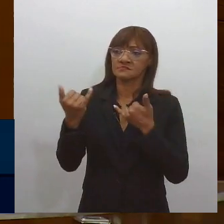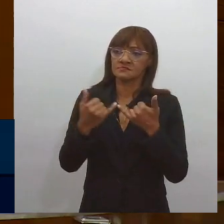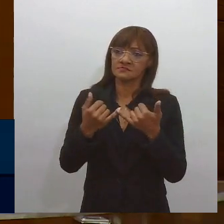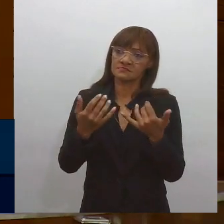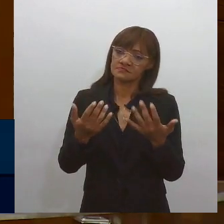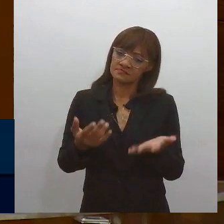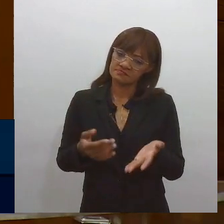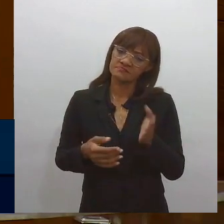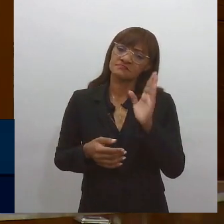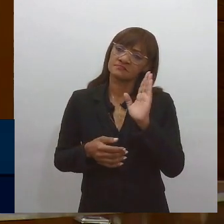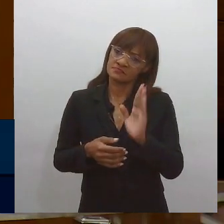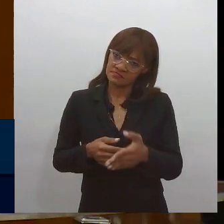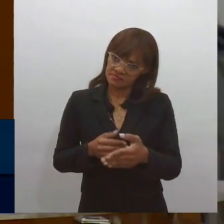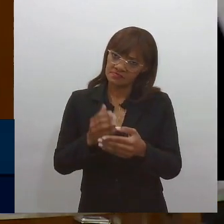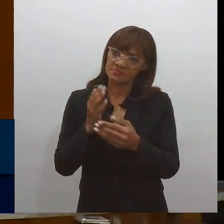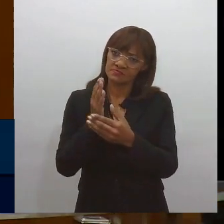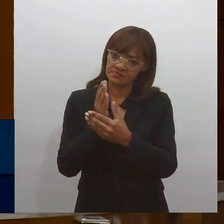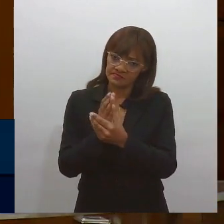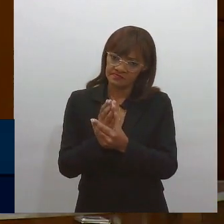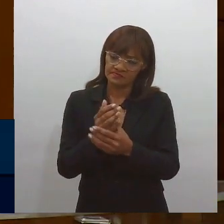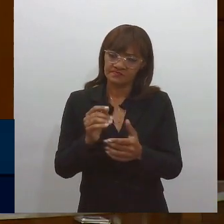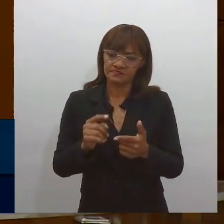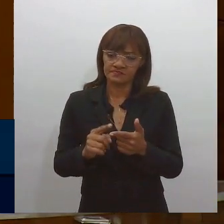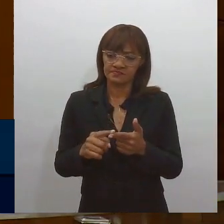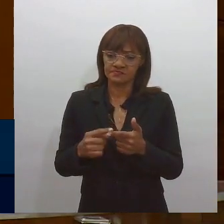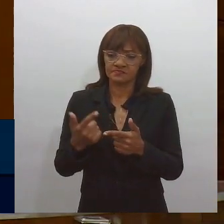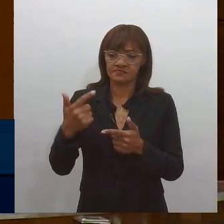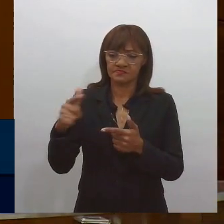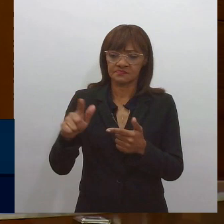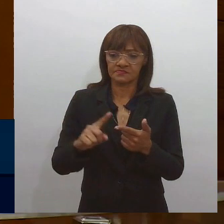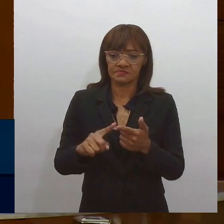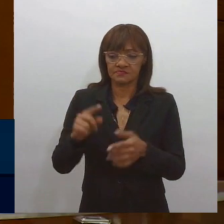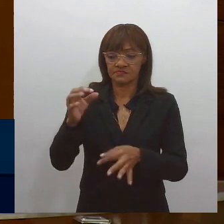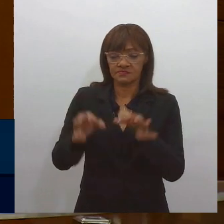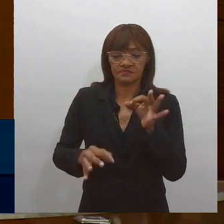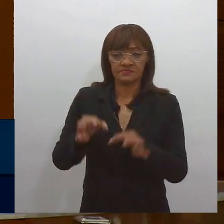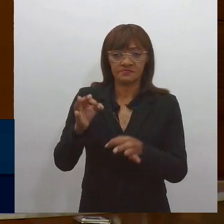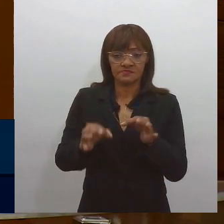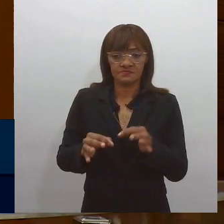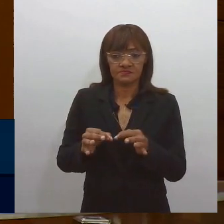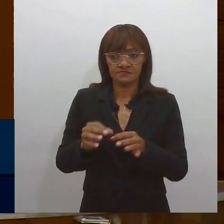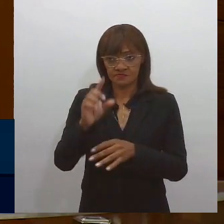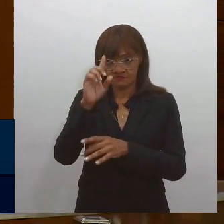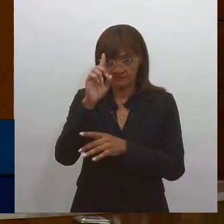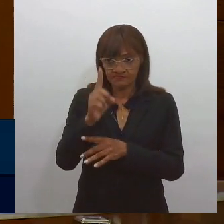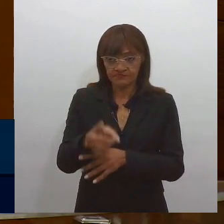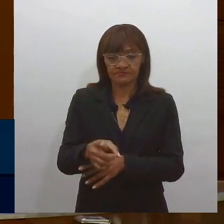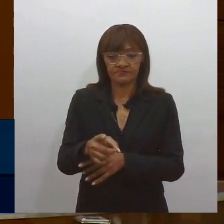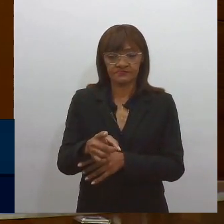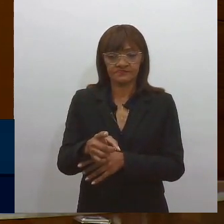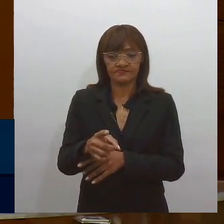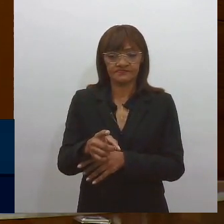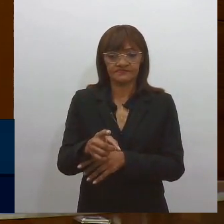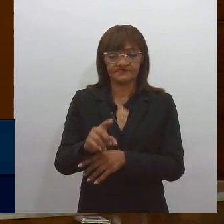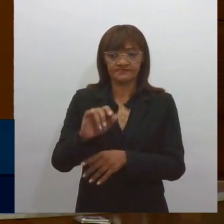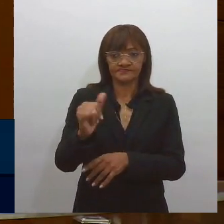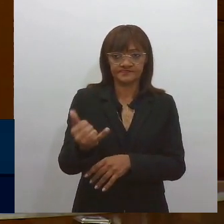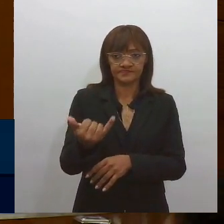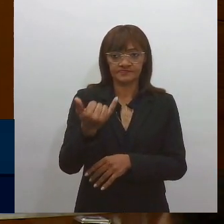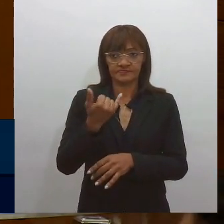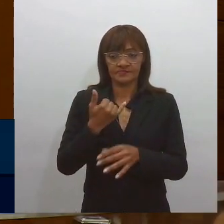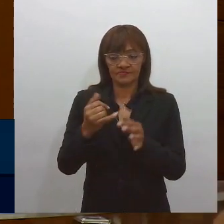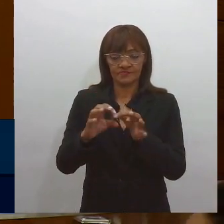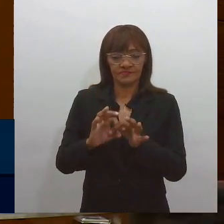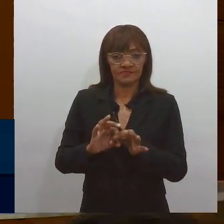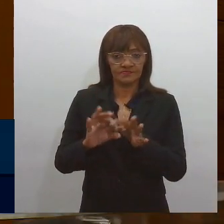caso onde a própria Justiça determinou que ele nos nos fornecesse dados do Sergipe aqui e aí na